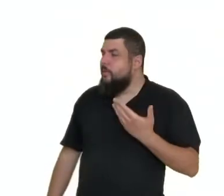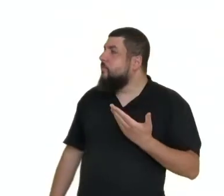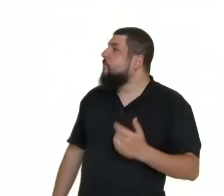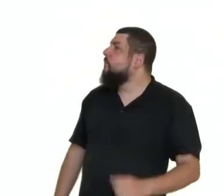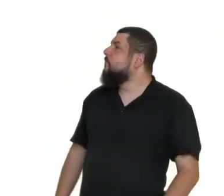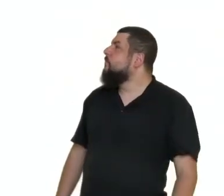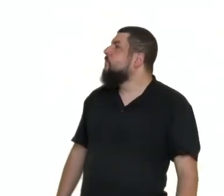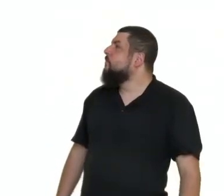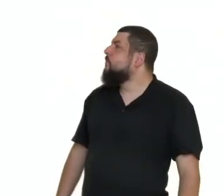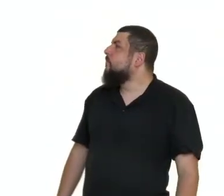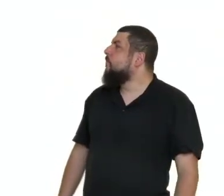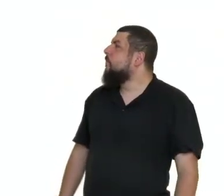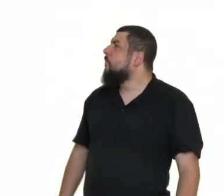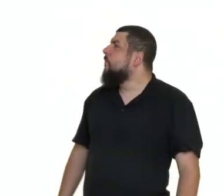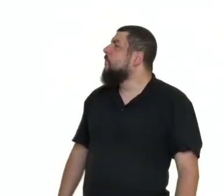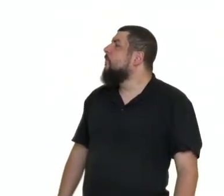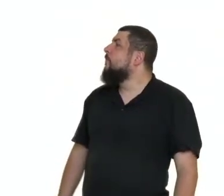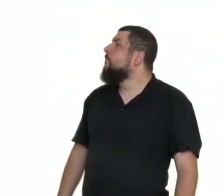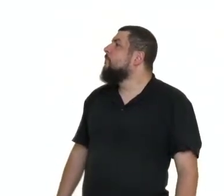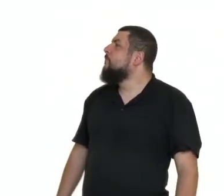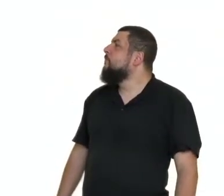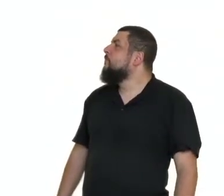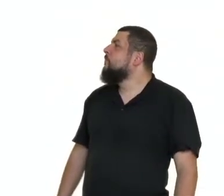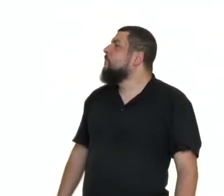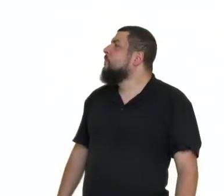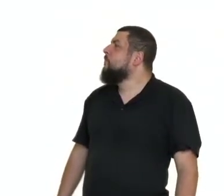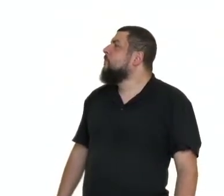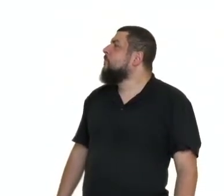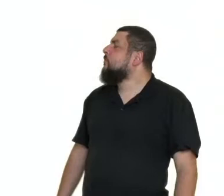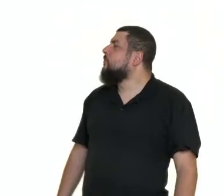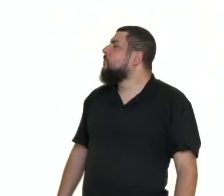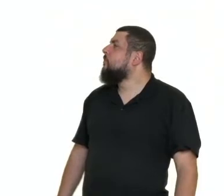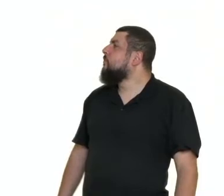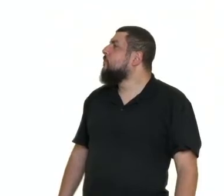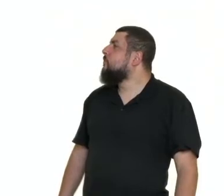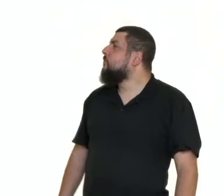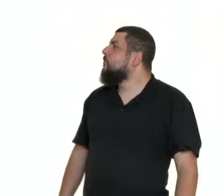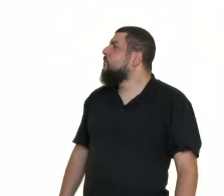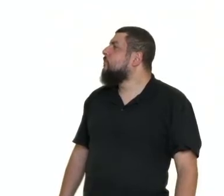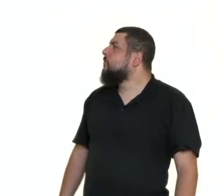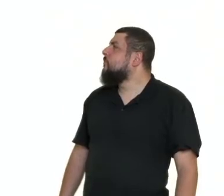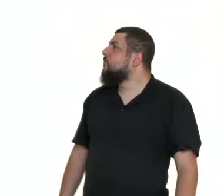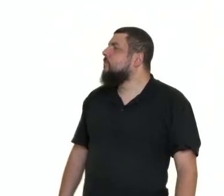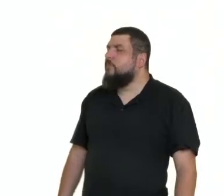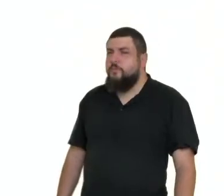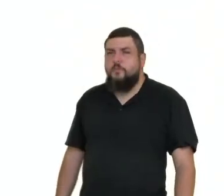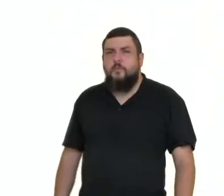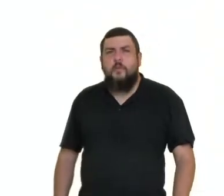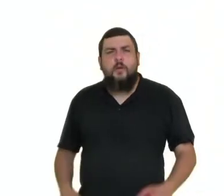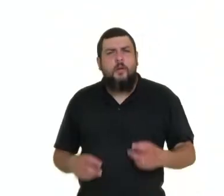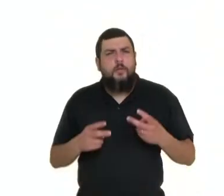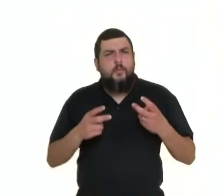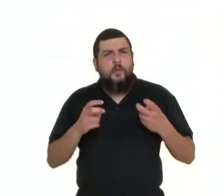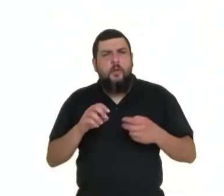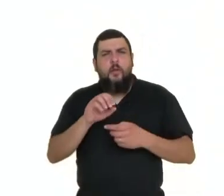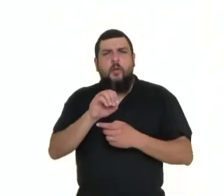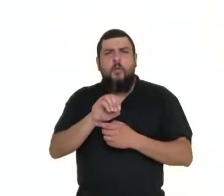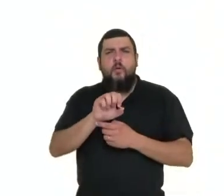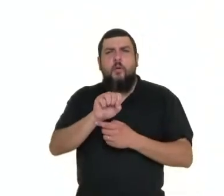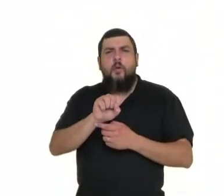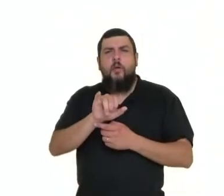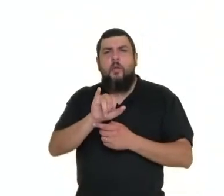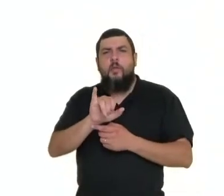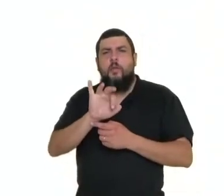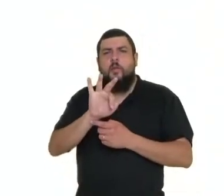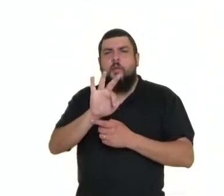ó. Mi osito não pode dormir. Tá, osito, né? Osito é